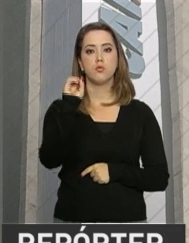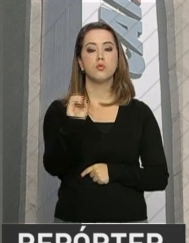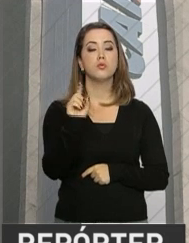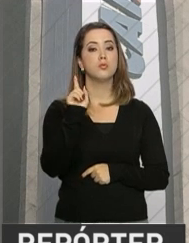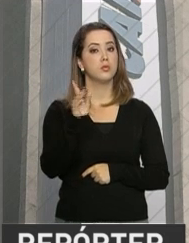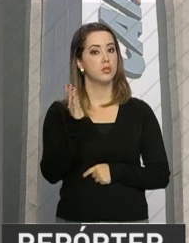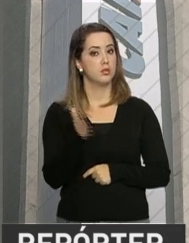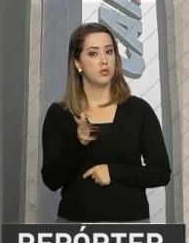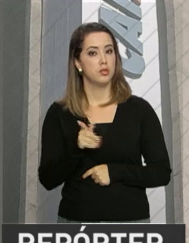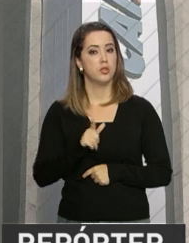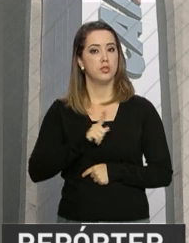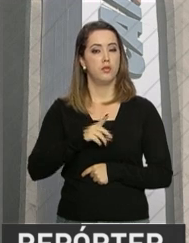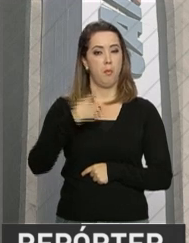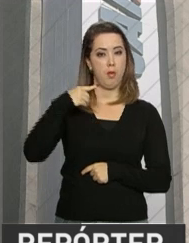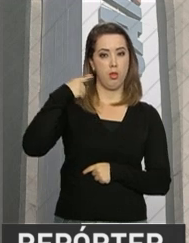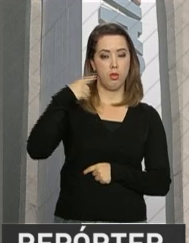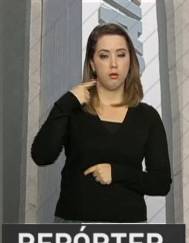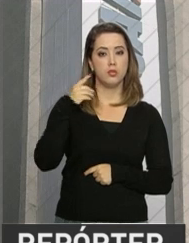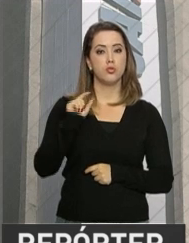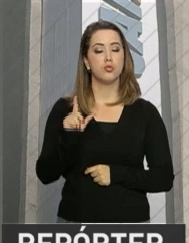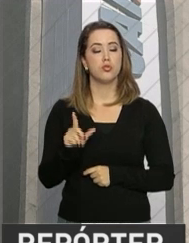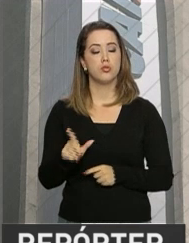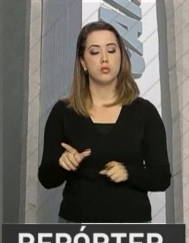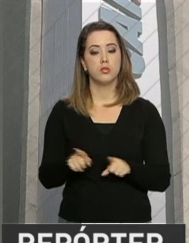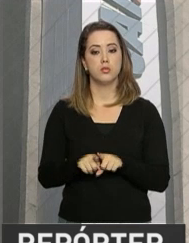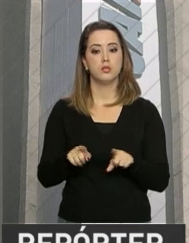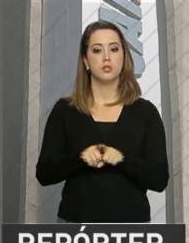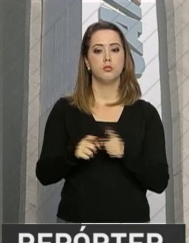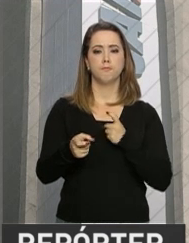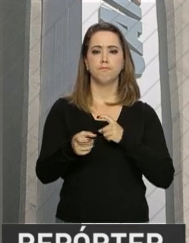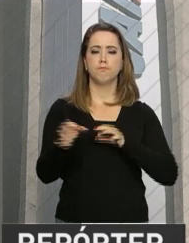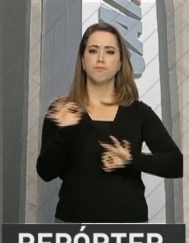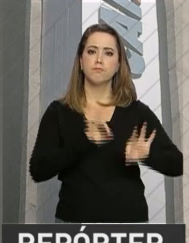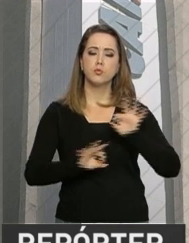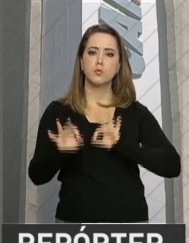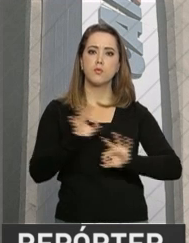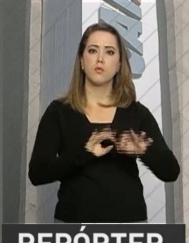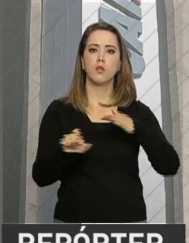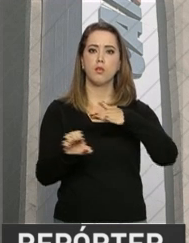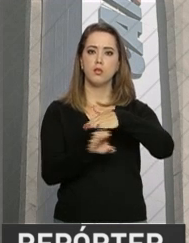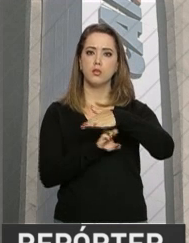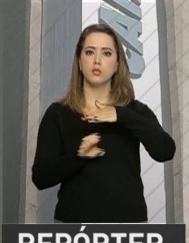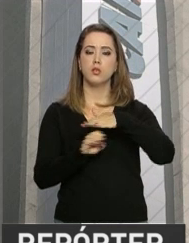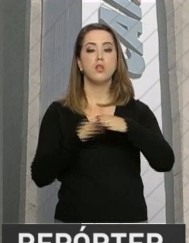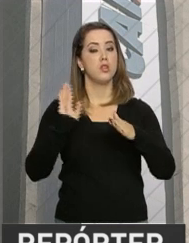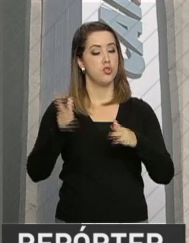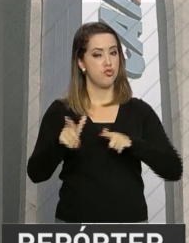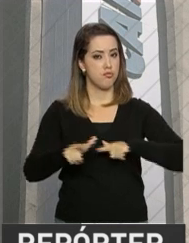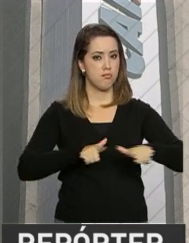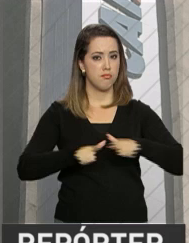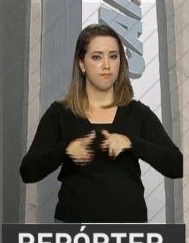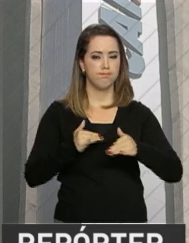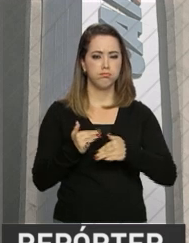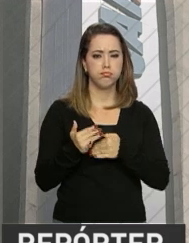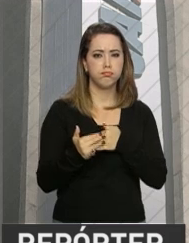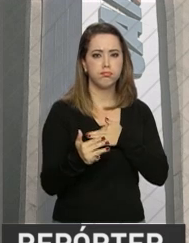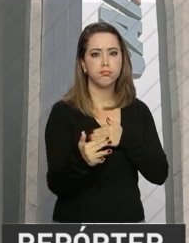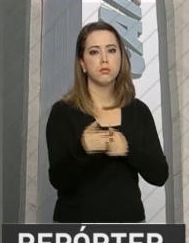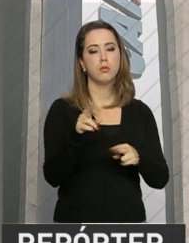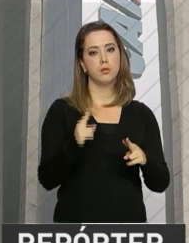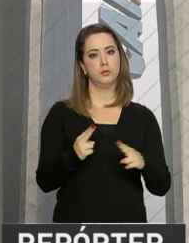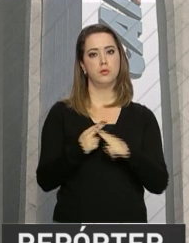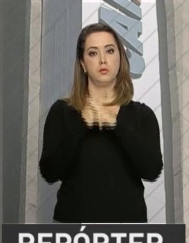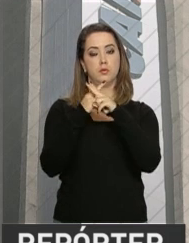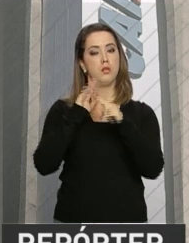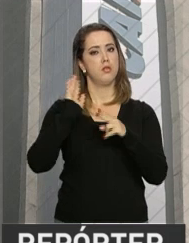de finanças mercado financeiro e gestão empresarial funcionário de carreira da Caixa Econômica Federal exerceu as funções